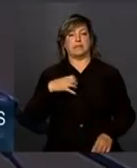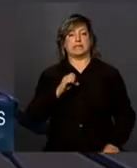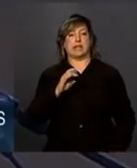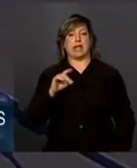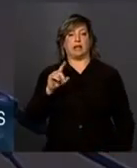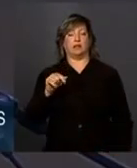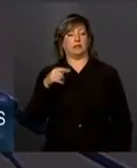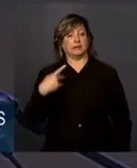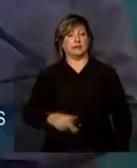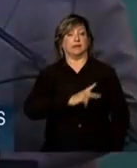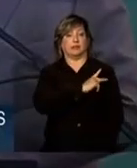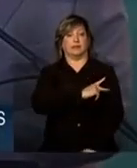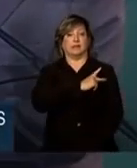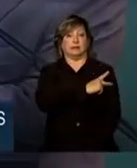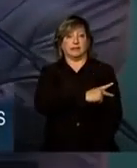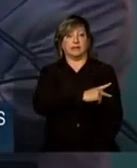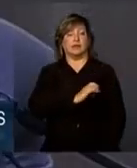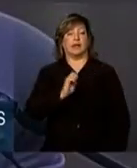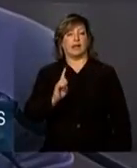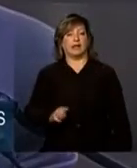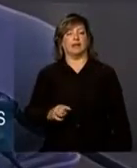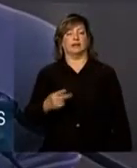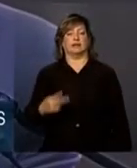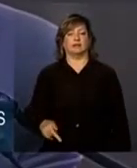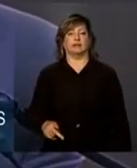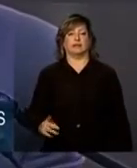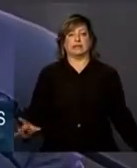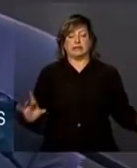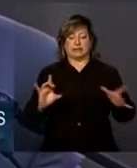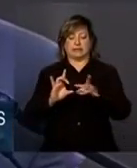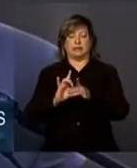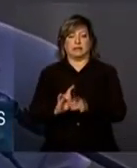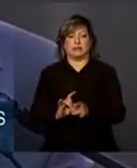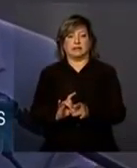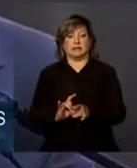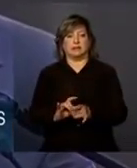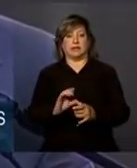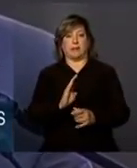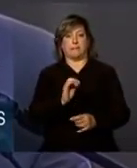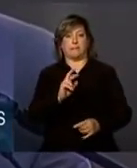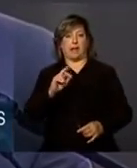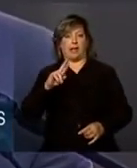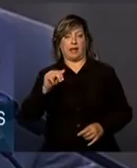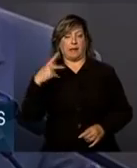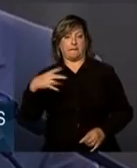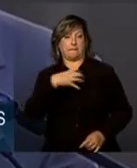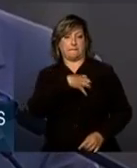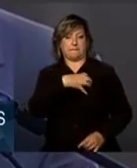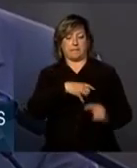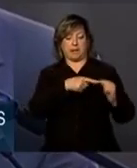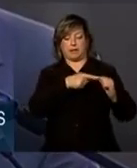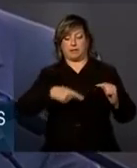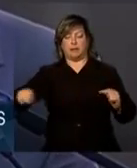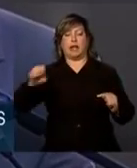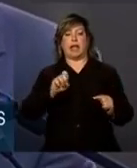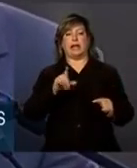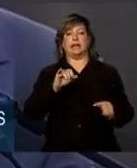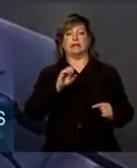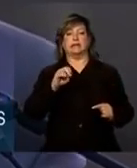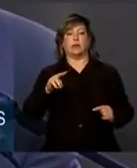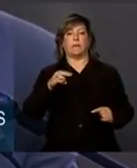do Piauí. Uma interligação desde Barreira, na Bahia, passando por Eliseu Martins,